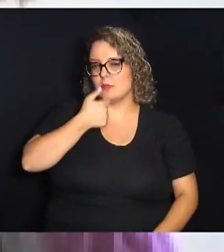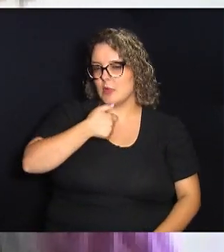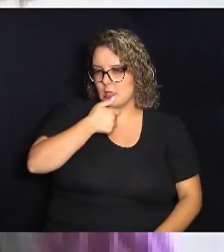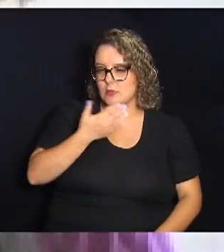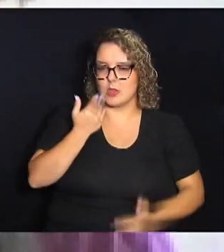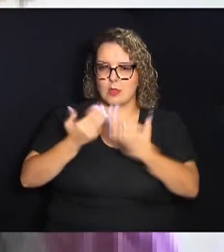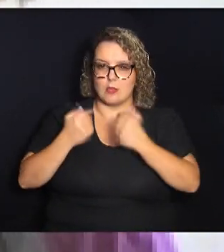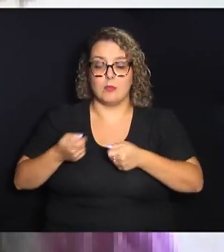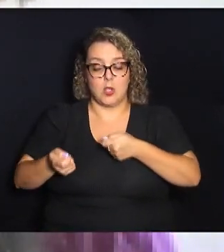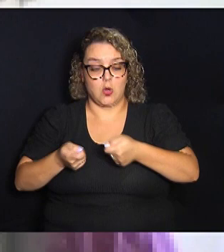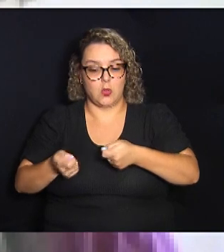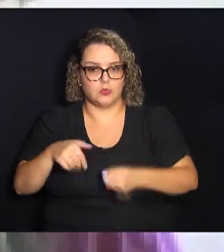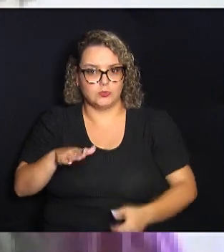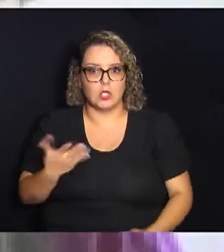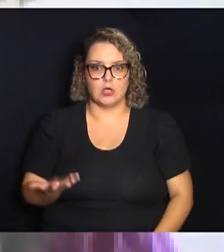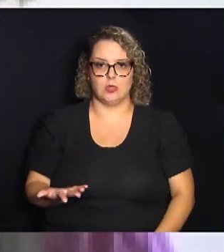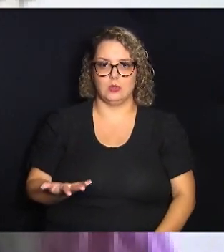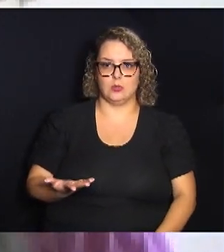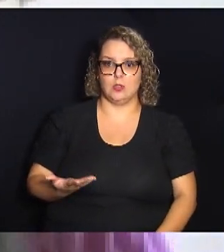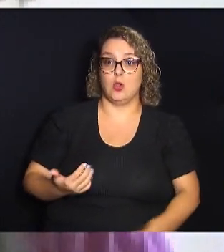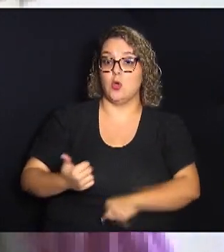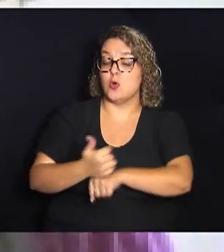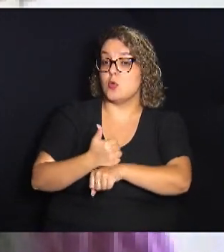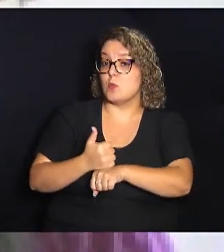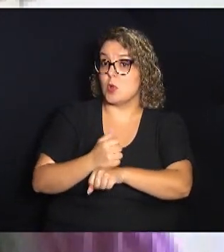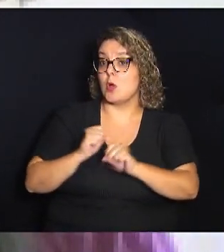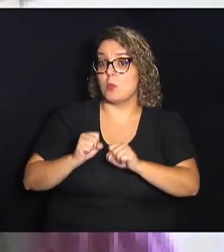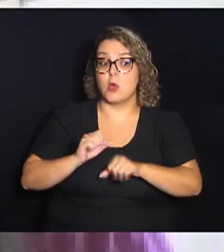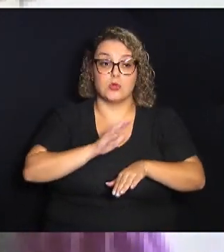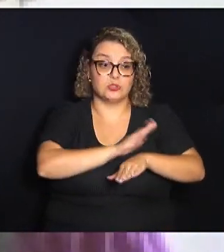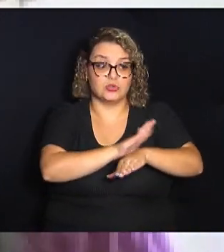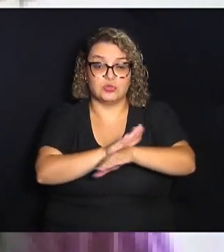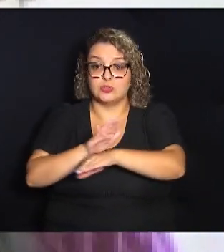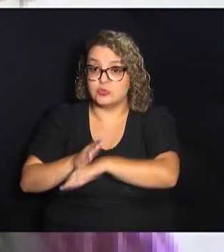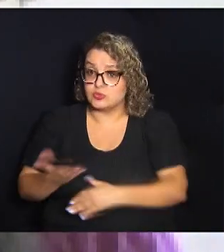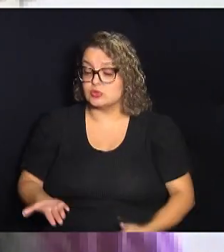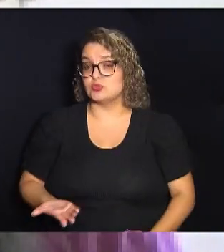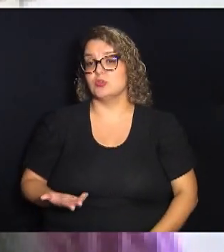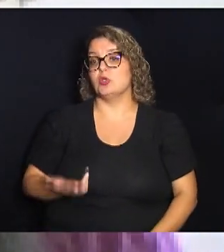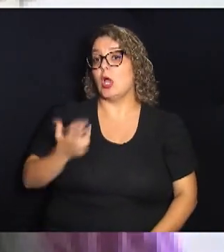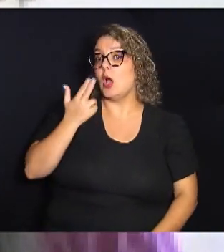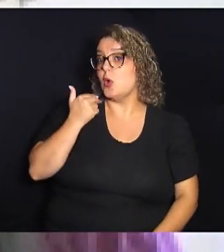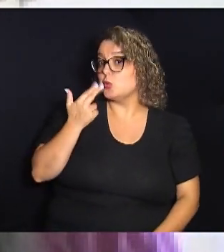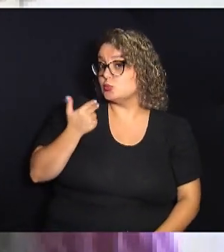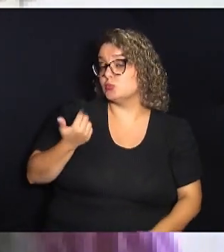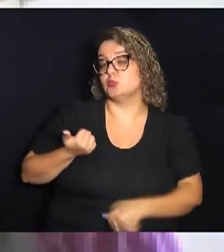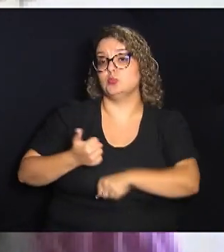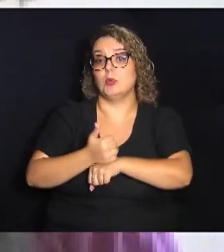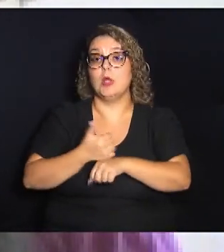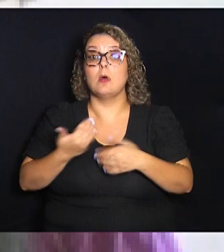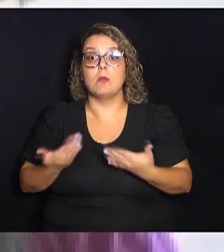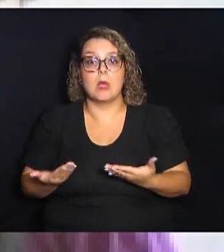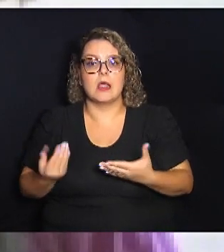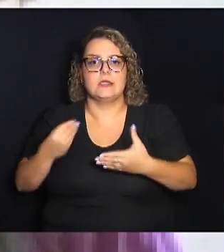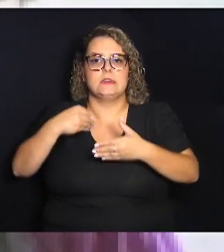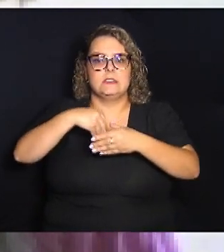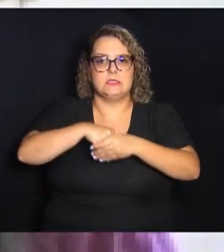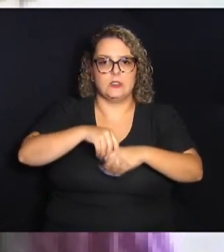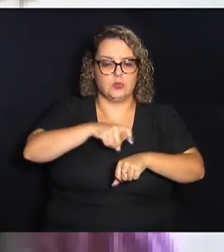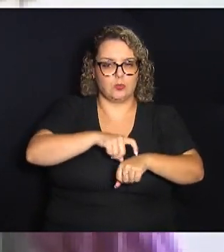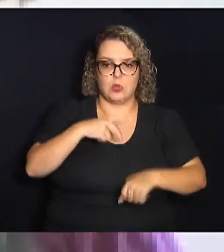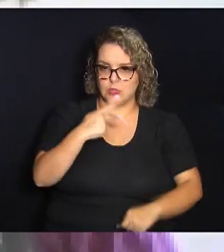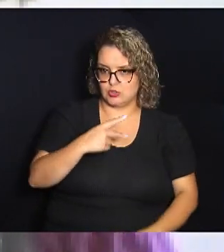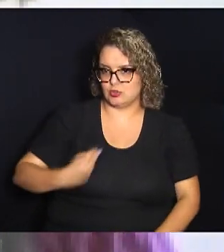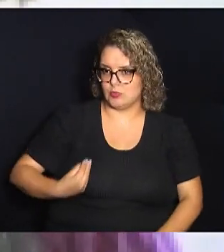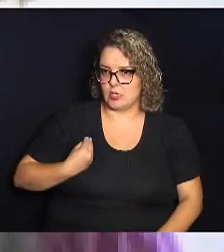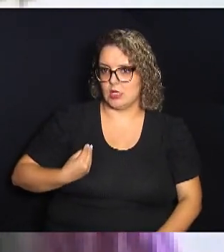mais controle, com um profissional que possa ajudá-la, talvez um nutricionista, mas dentro do seu momento de vida,